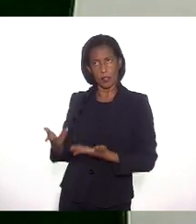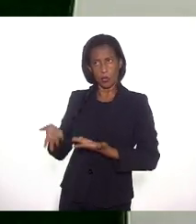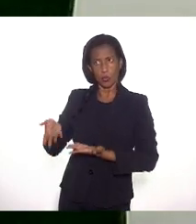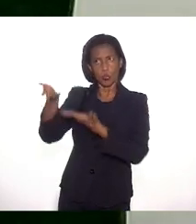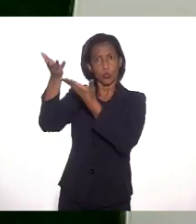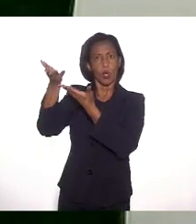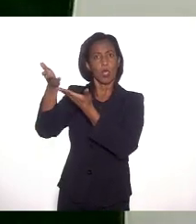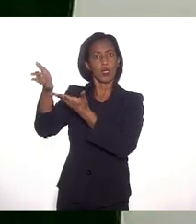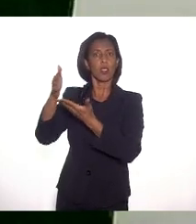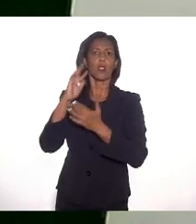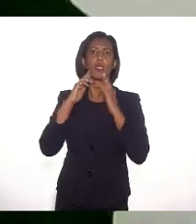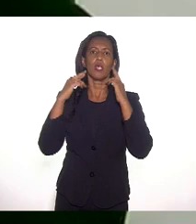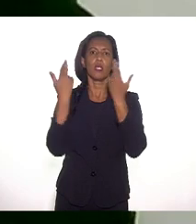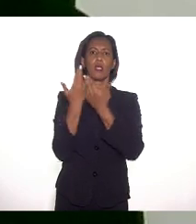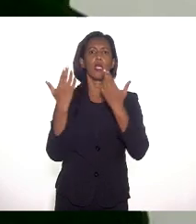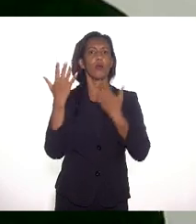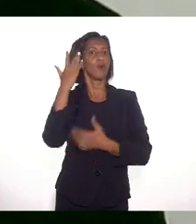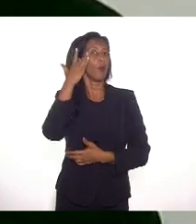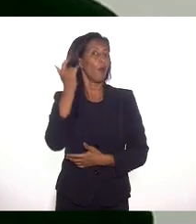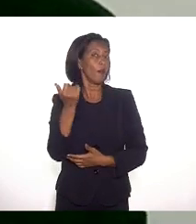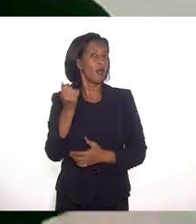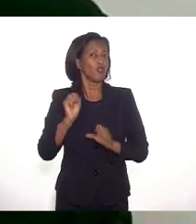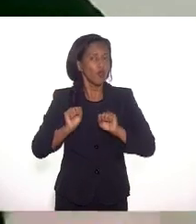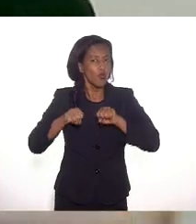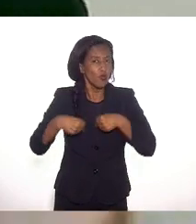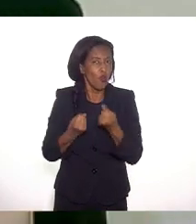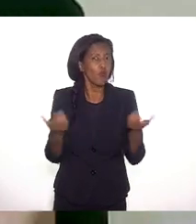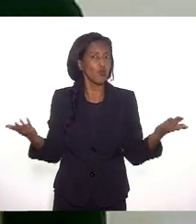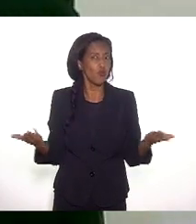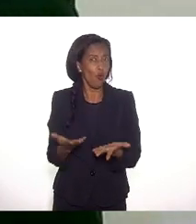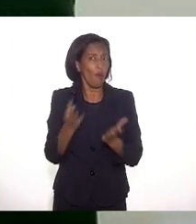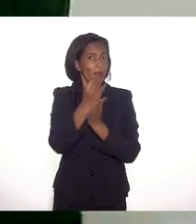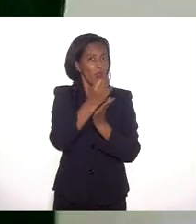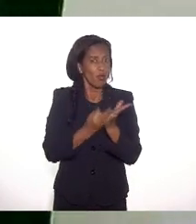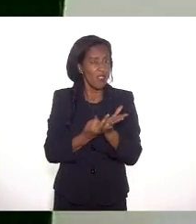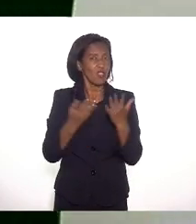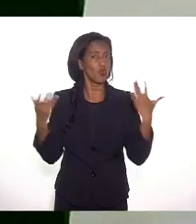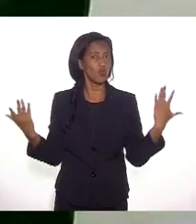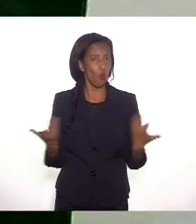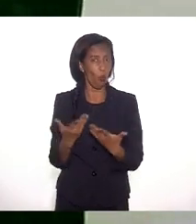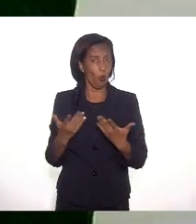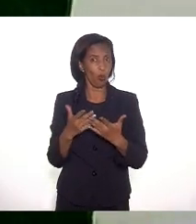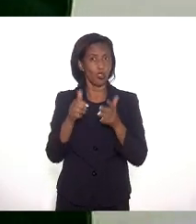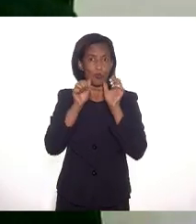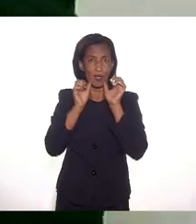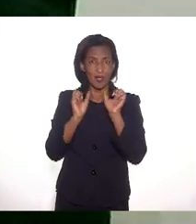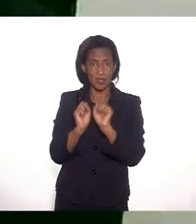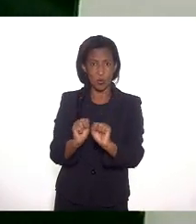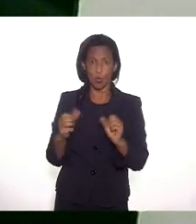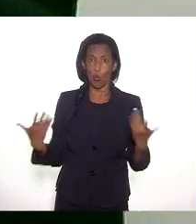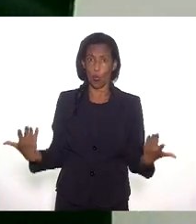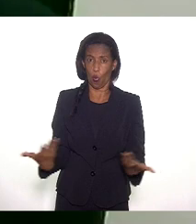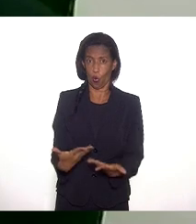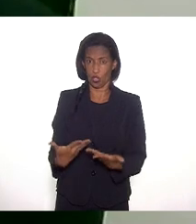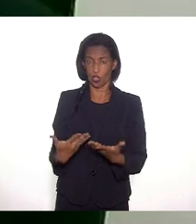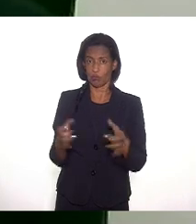ainda em plenário amanhã. Então, só peço um esforçozinho para que a gente tenha os textos todos para assessoria ainda hoje, para que a